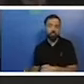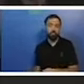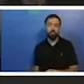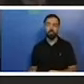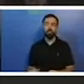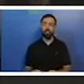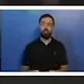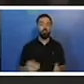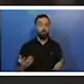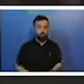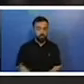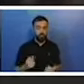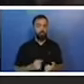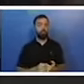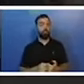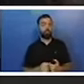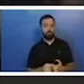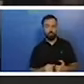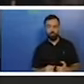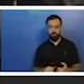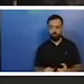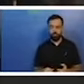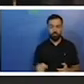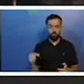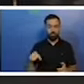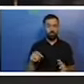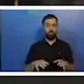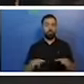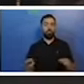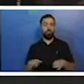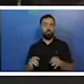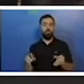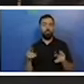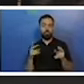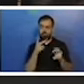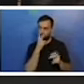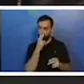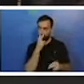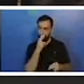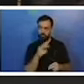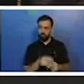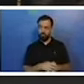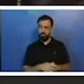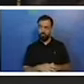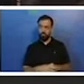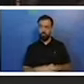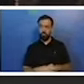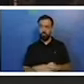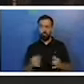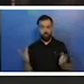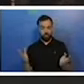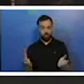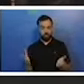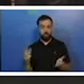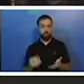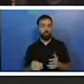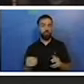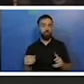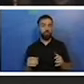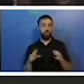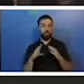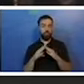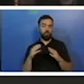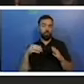adversário então é a mesma coisa desse movimento esse movimento é tão bom também porque hoje nós estamos dentro de